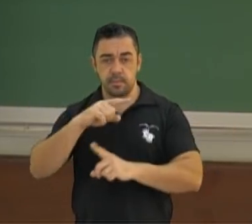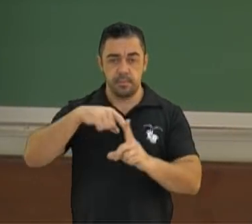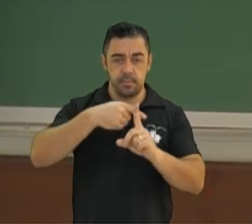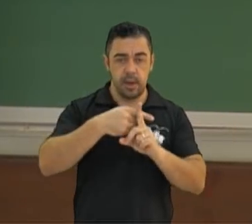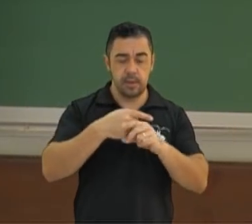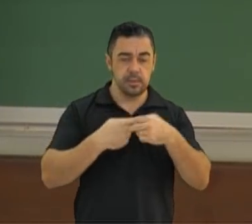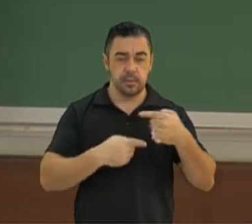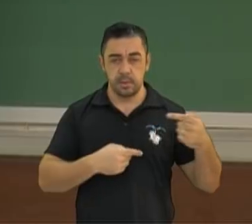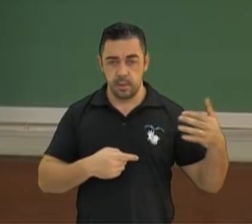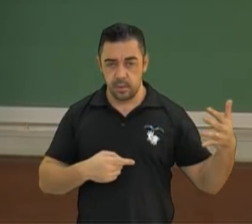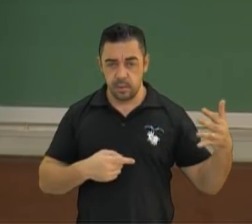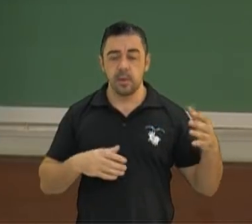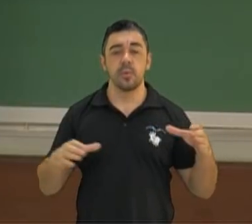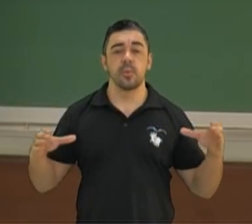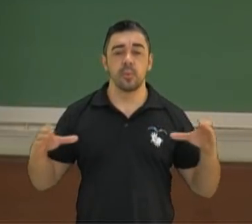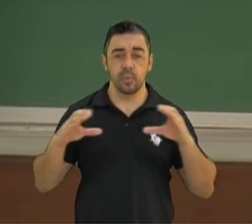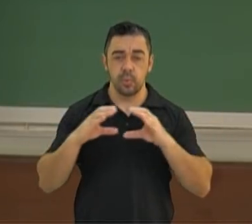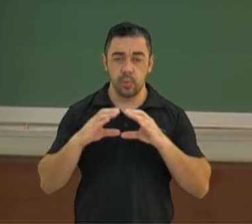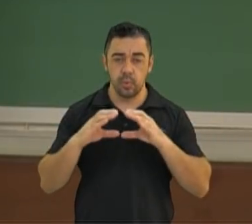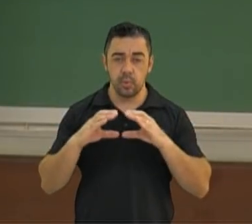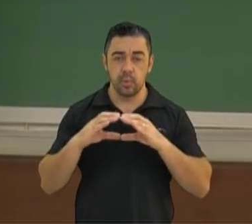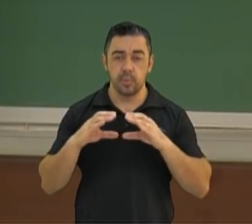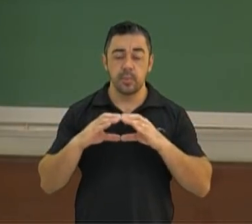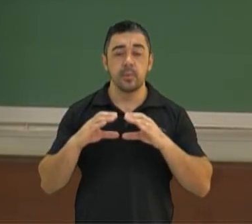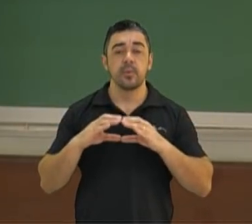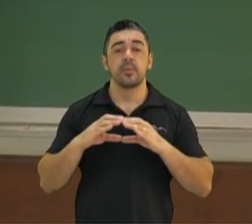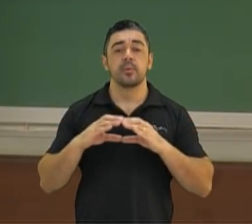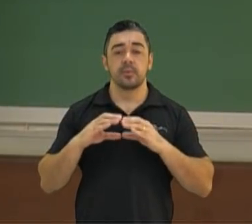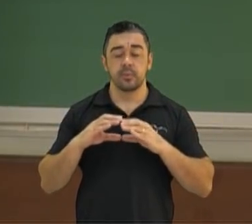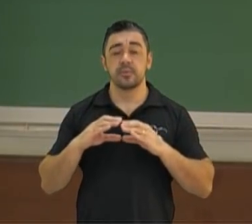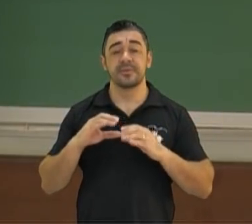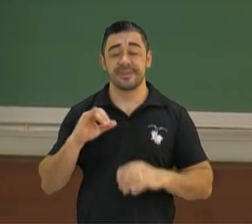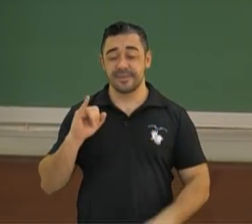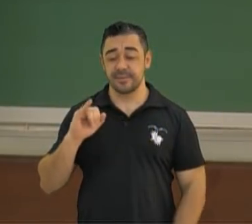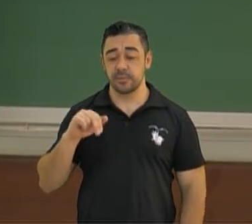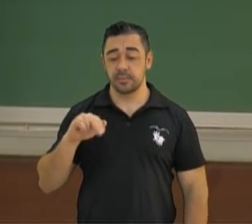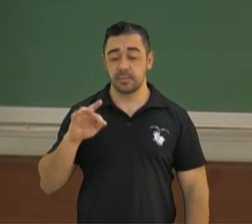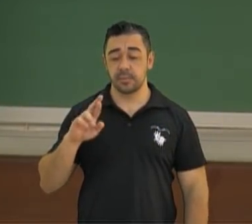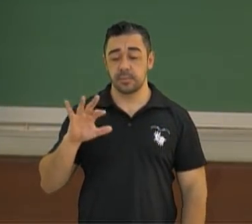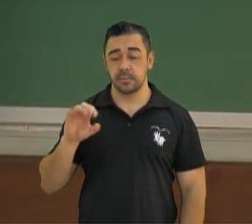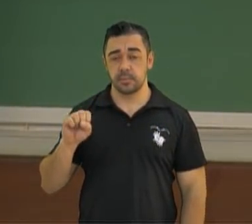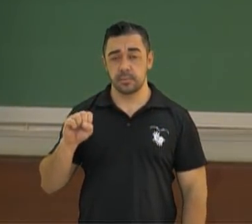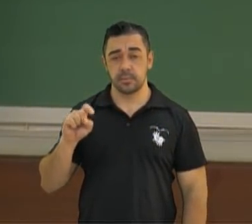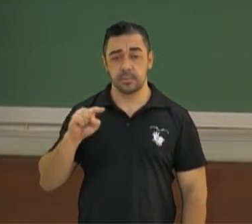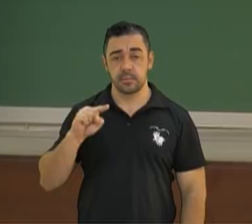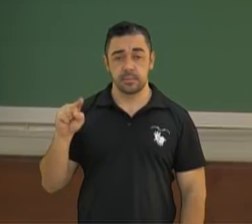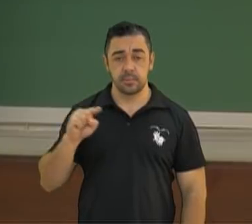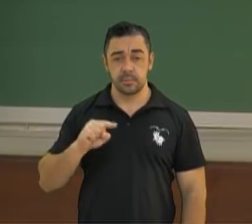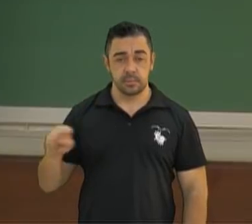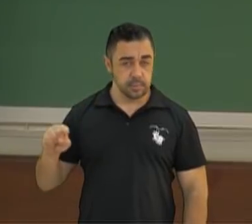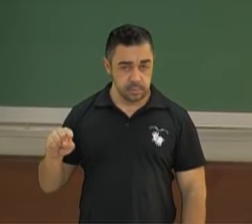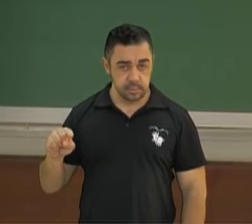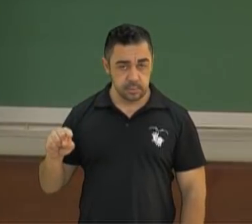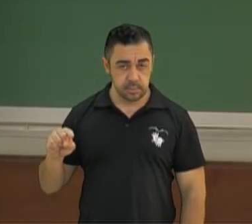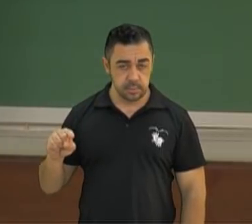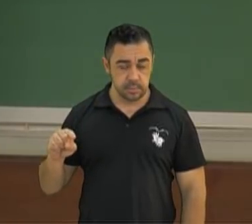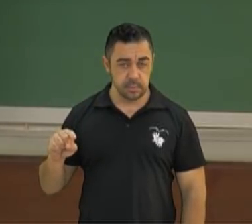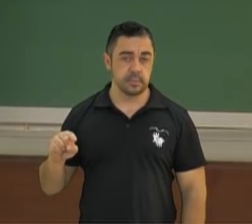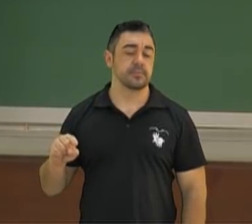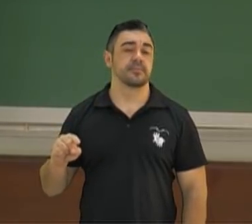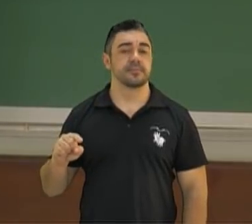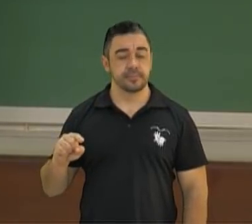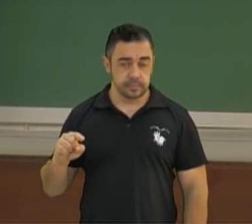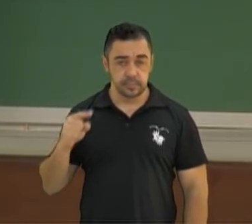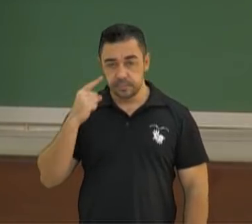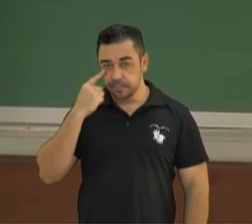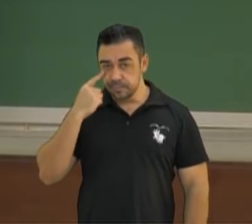negativos e aí surgiu o conjunto dos números inteiros, que é representado pela letra Z. Então, vocês